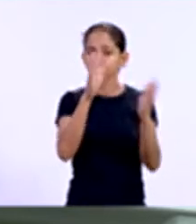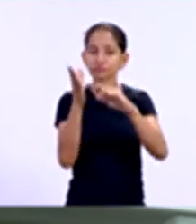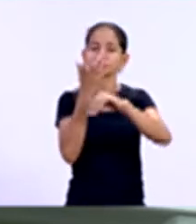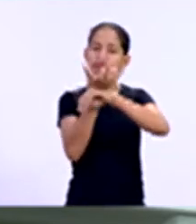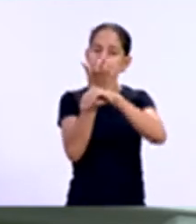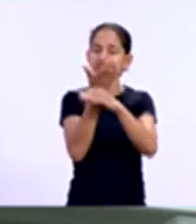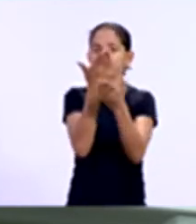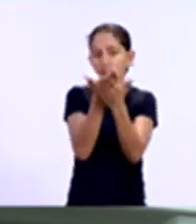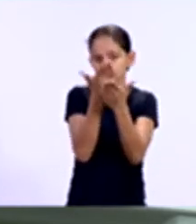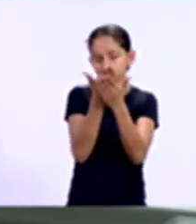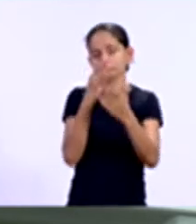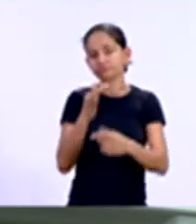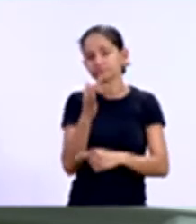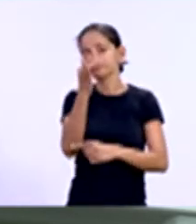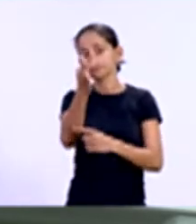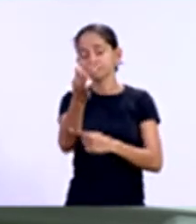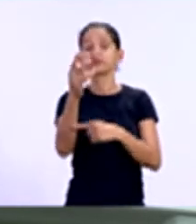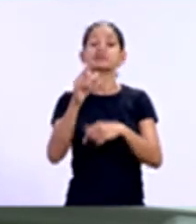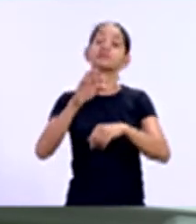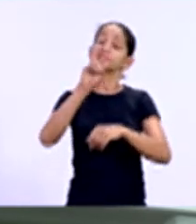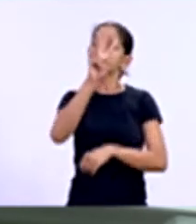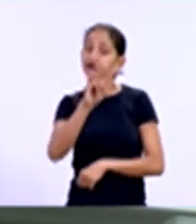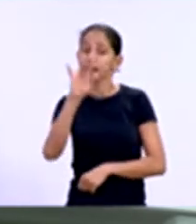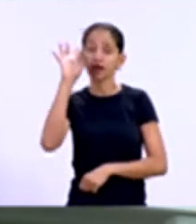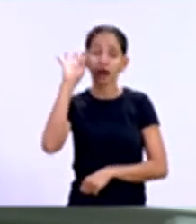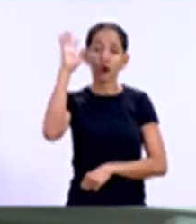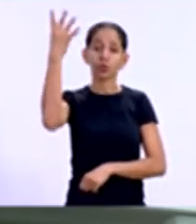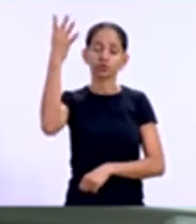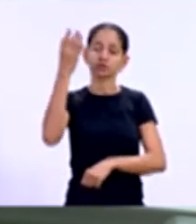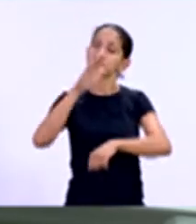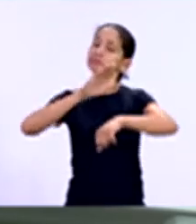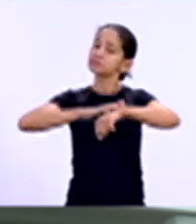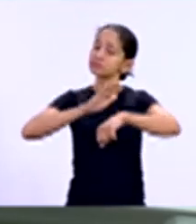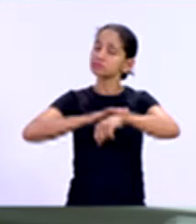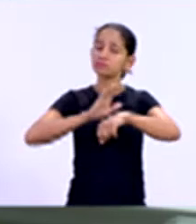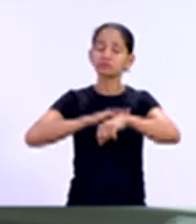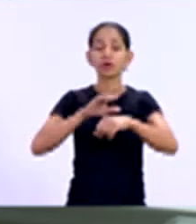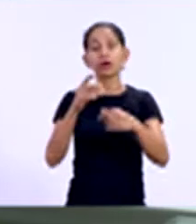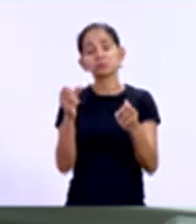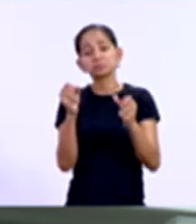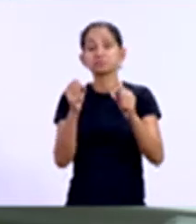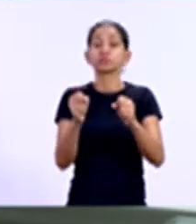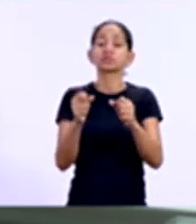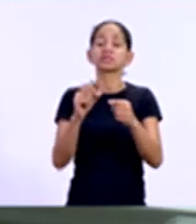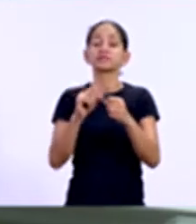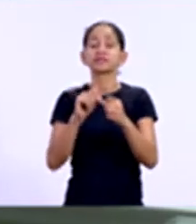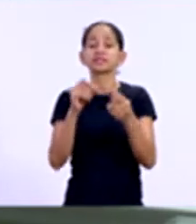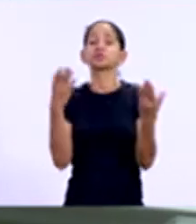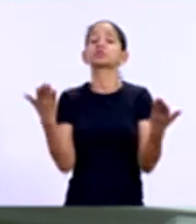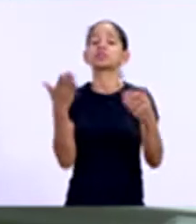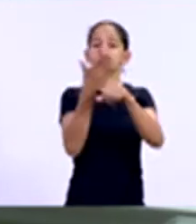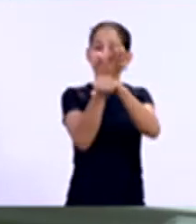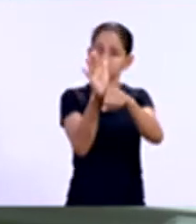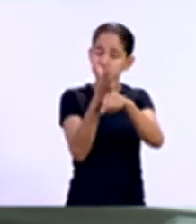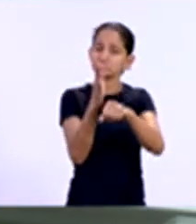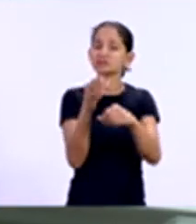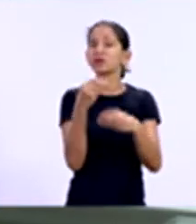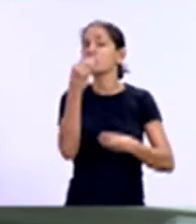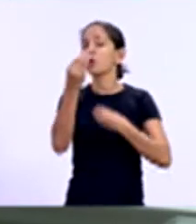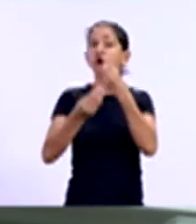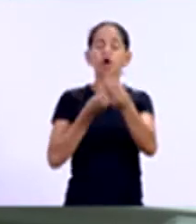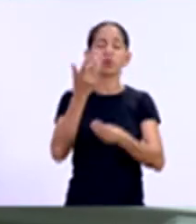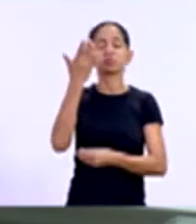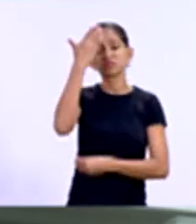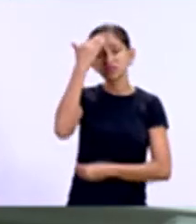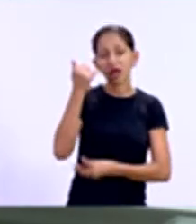para frente, você vai ter um momento que você vai ter a oportunidade de poder praticá-los, né,